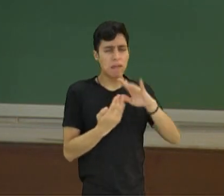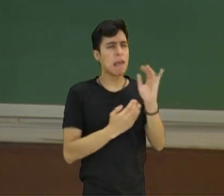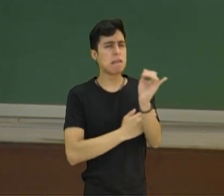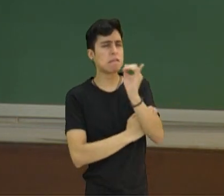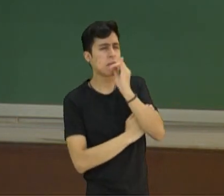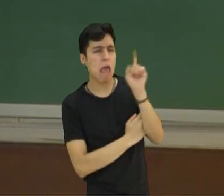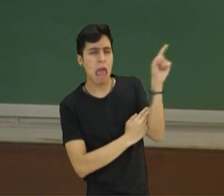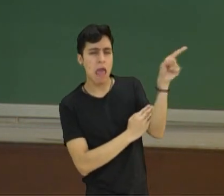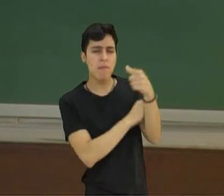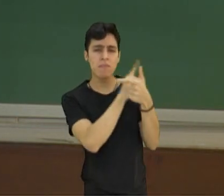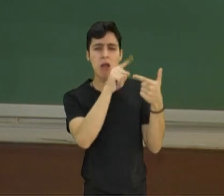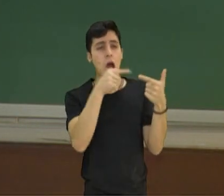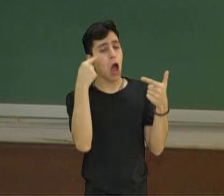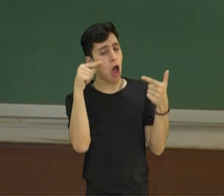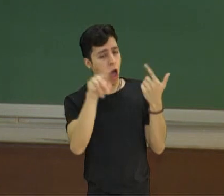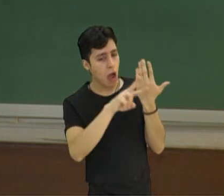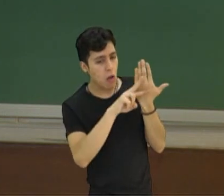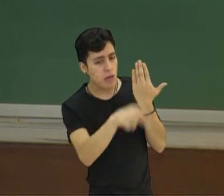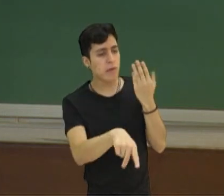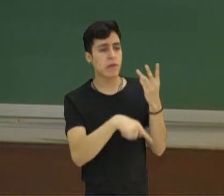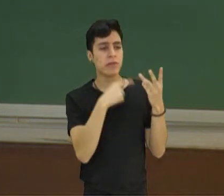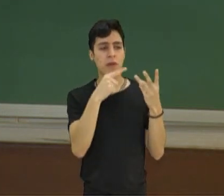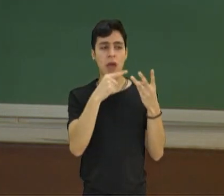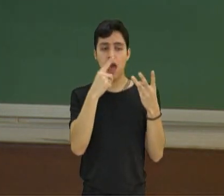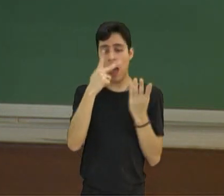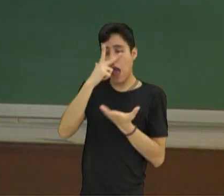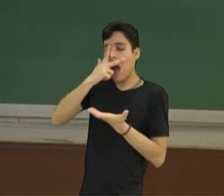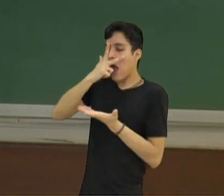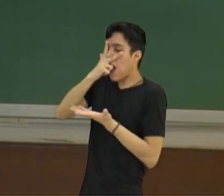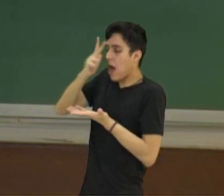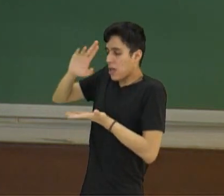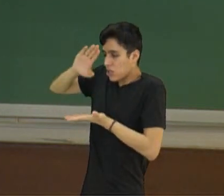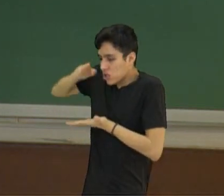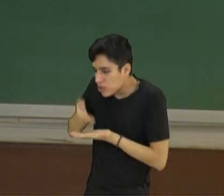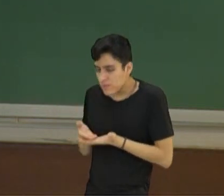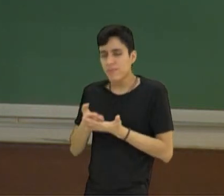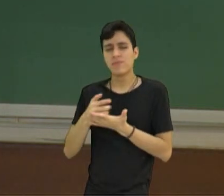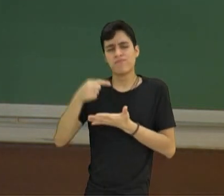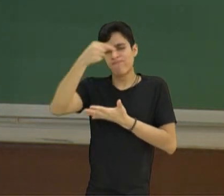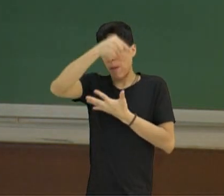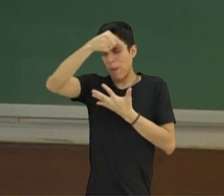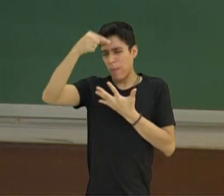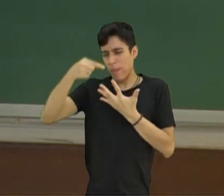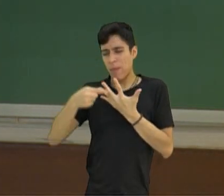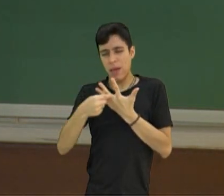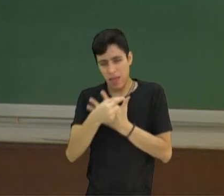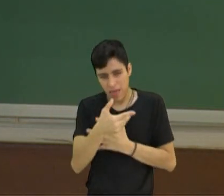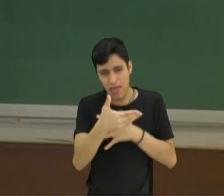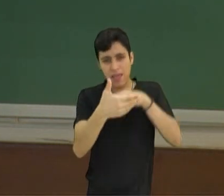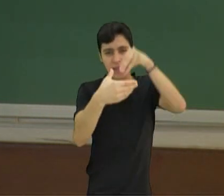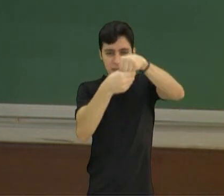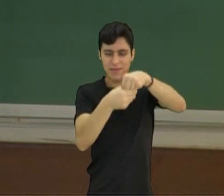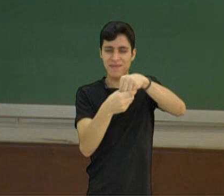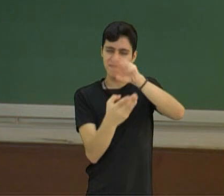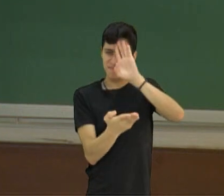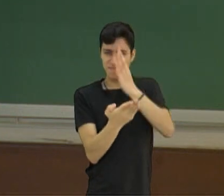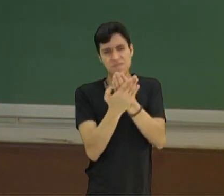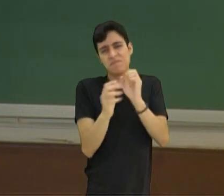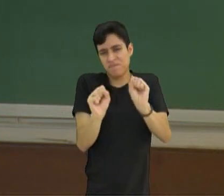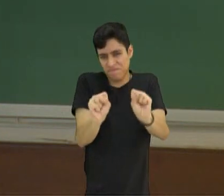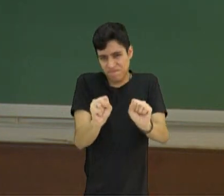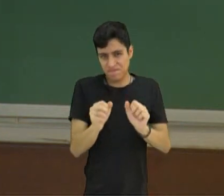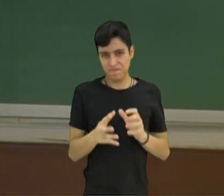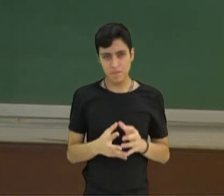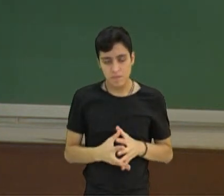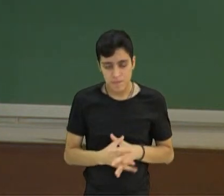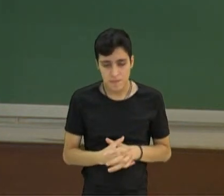de causa e consequência, de princípio, certo? Vários tipos de argumentos ele pode utilizar. E, por fim, a conclusão. Ele